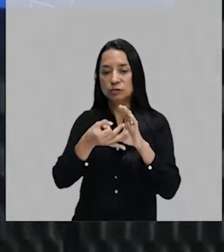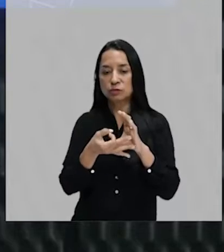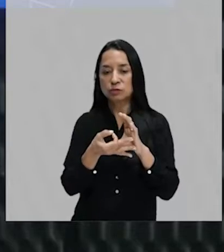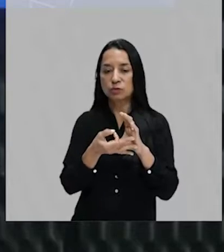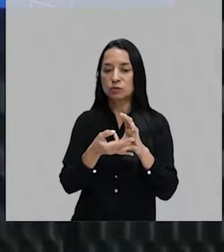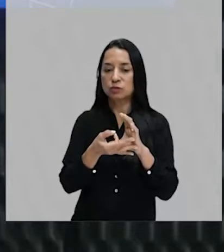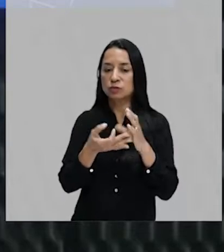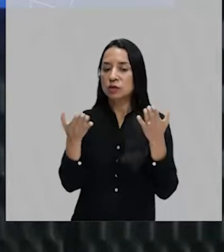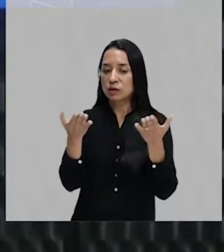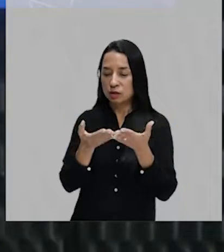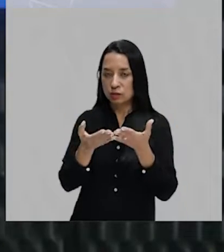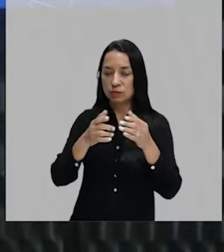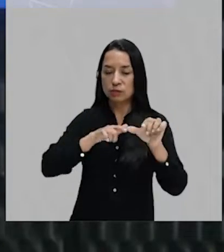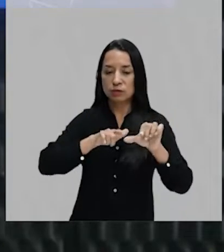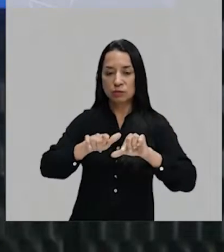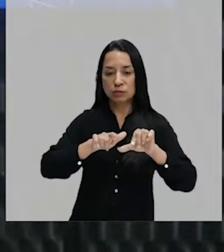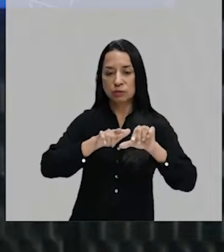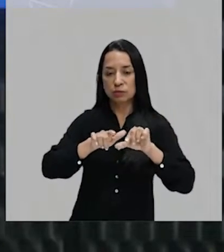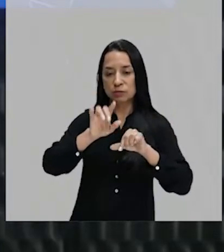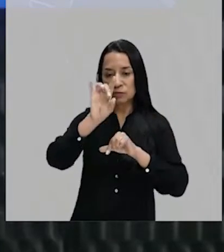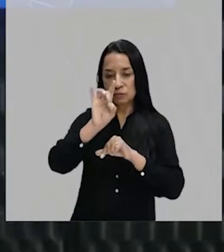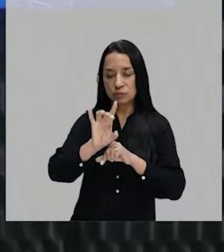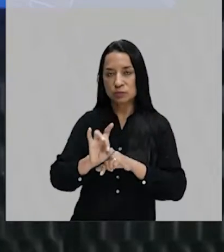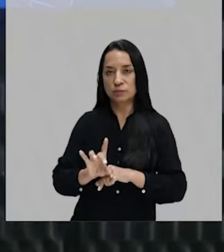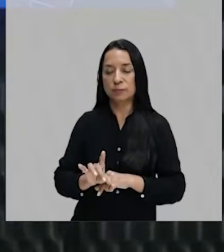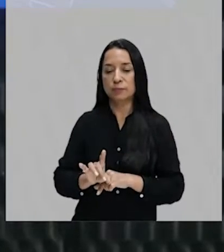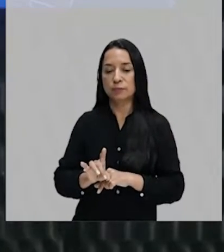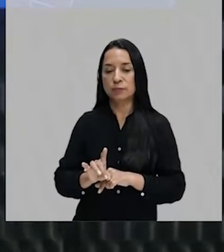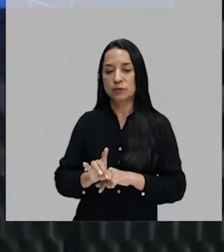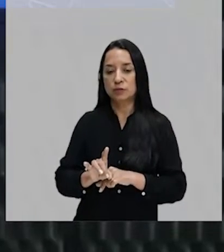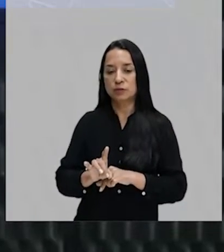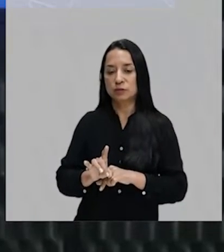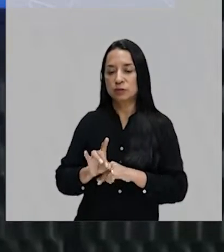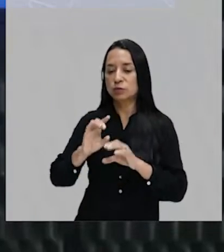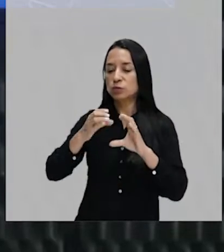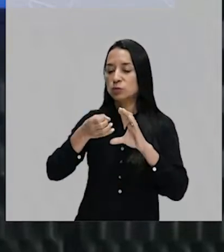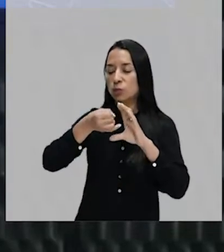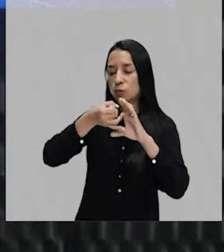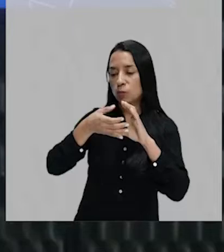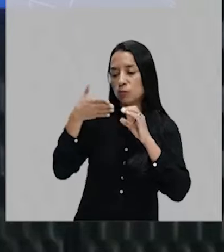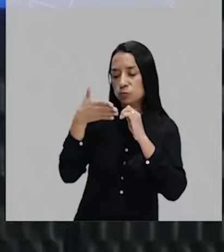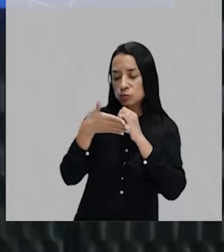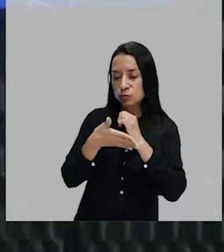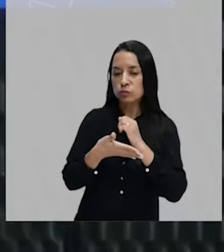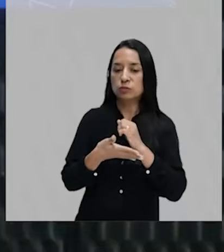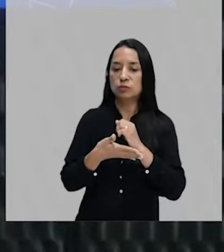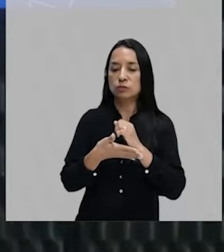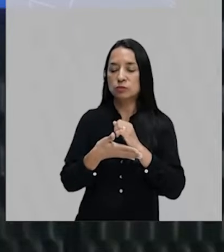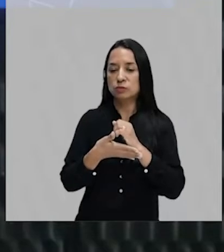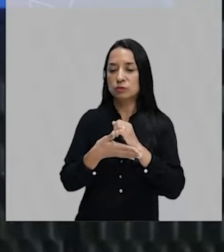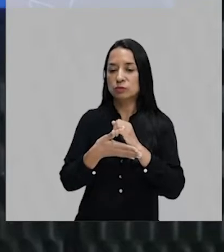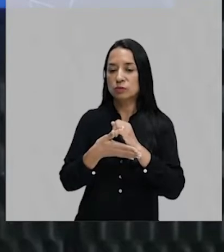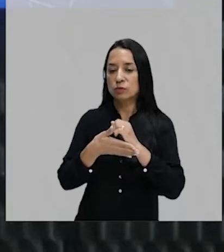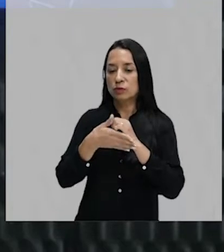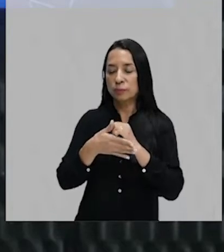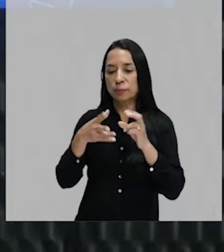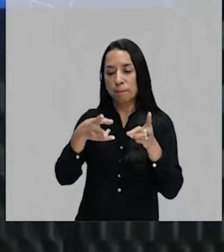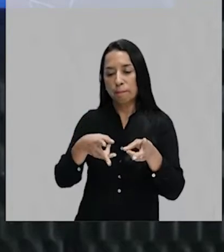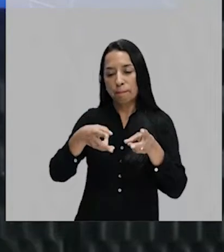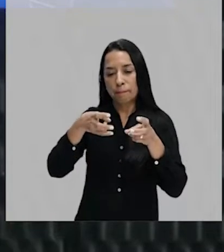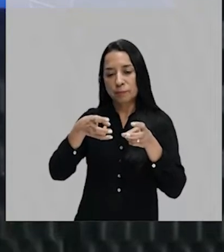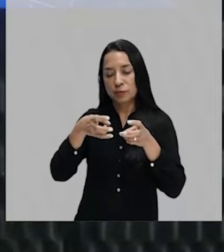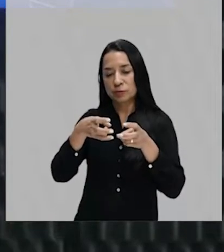nós estaremos trabalhando especificamente com os subconjuntos nós iremos resgatar é